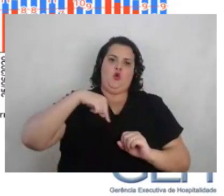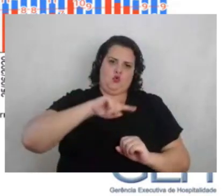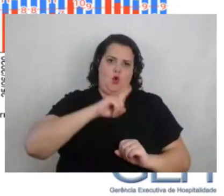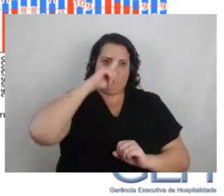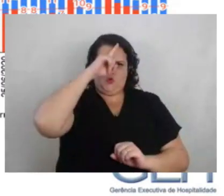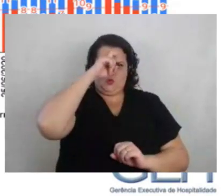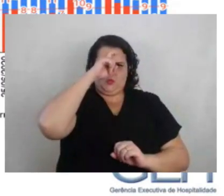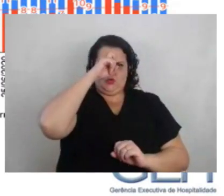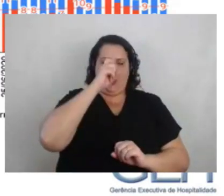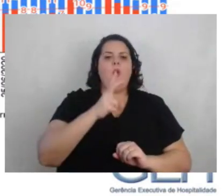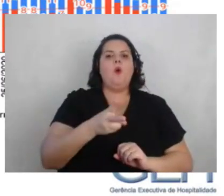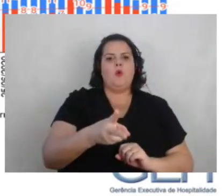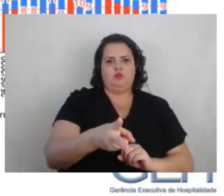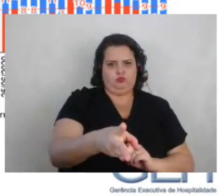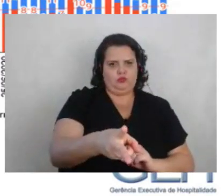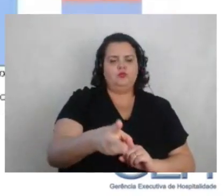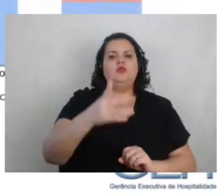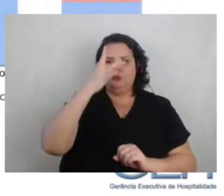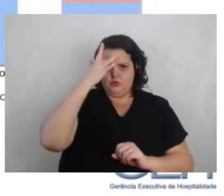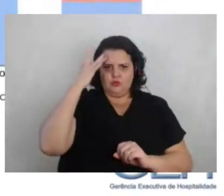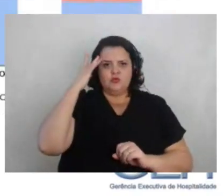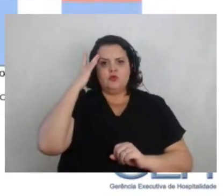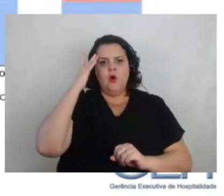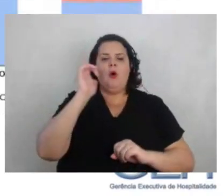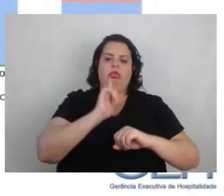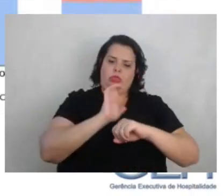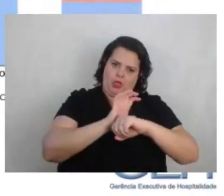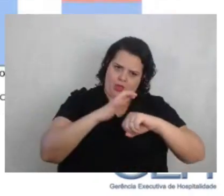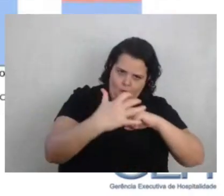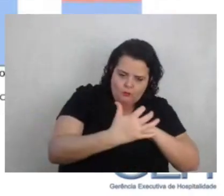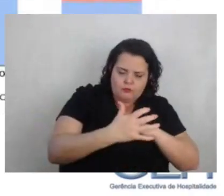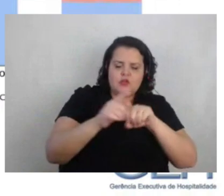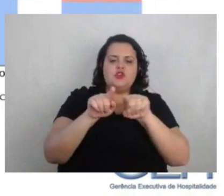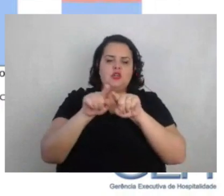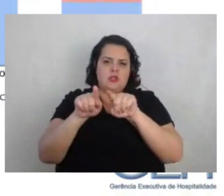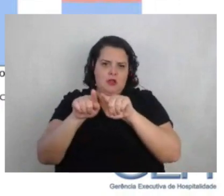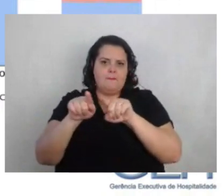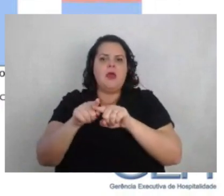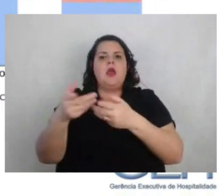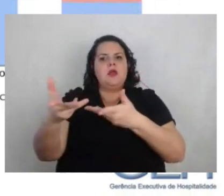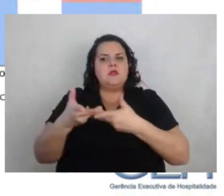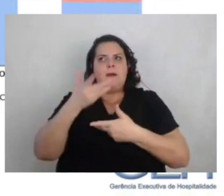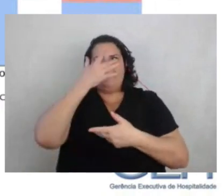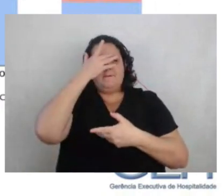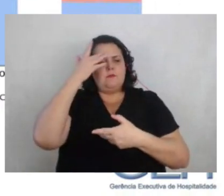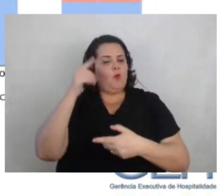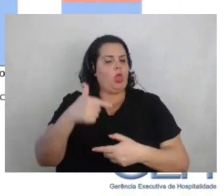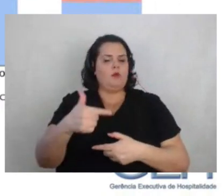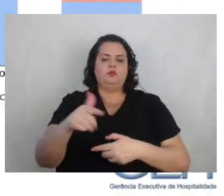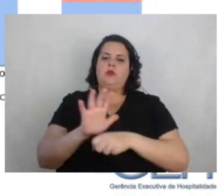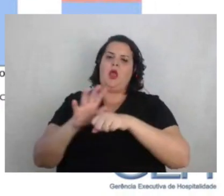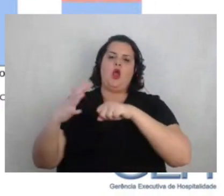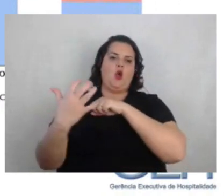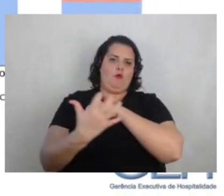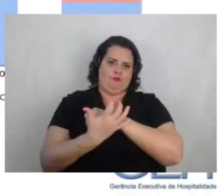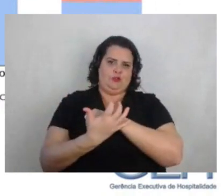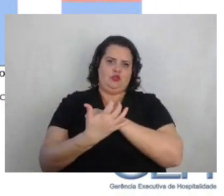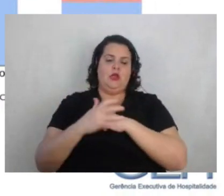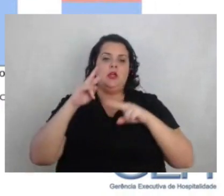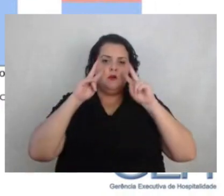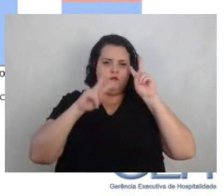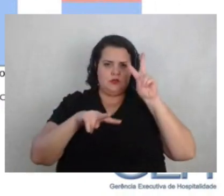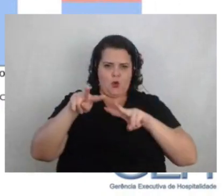os pacientes não Covid. Aqui é um gráfico que a gente acompanha o número de